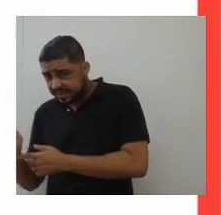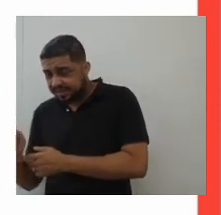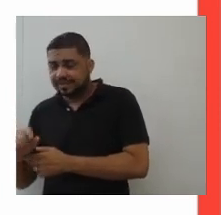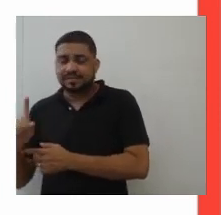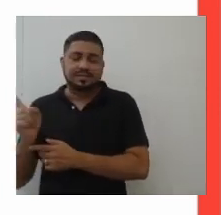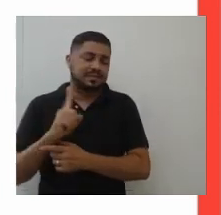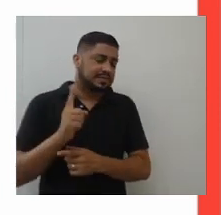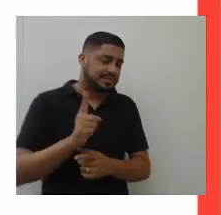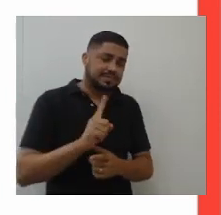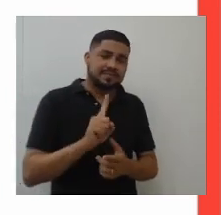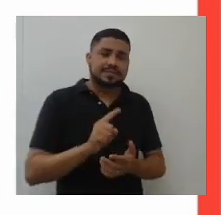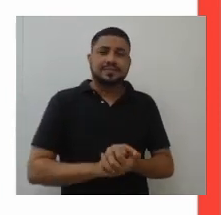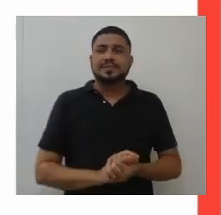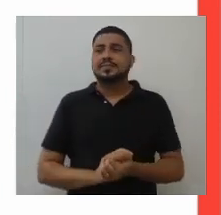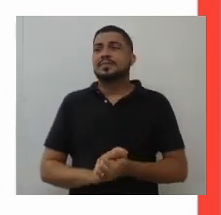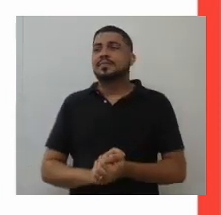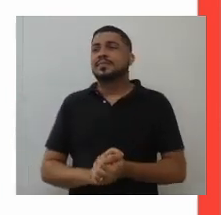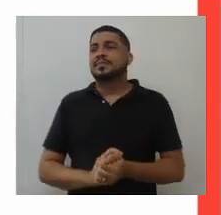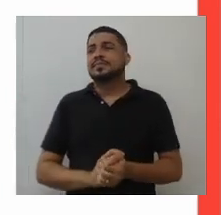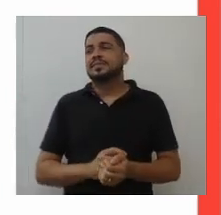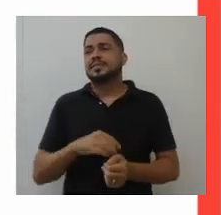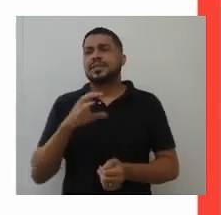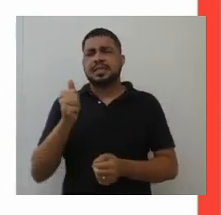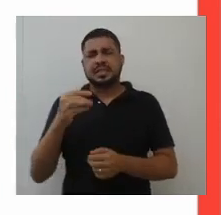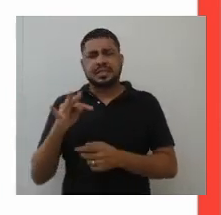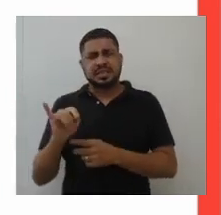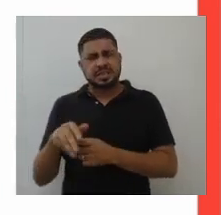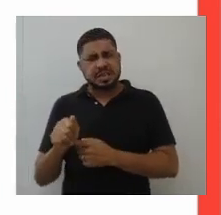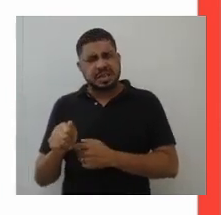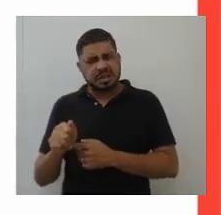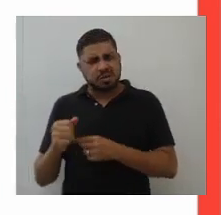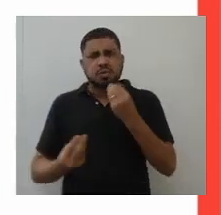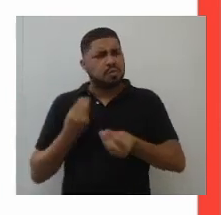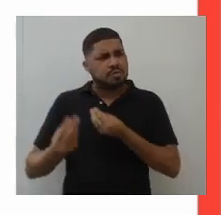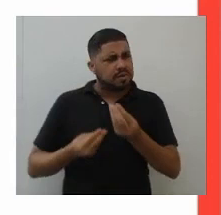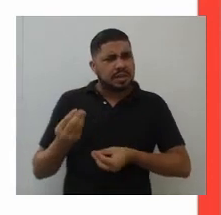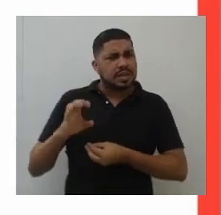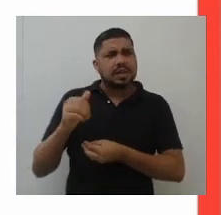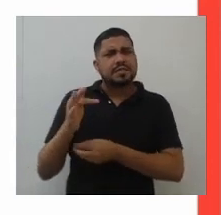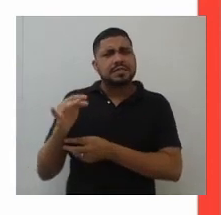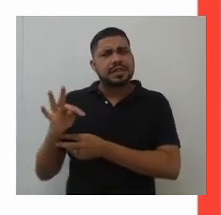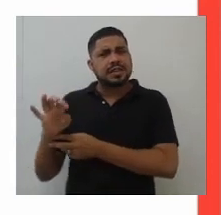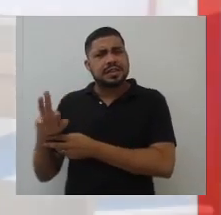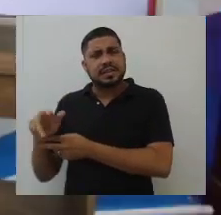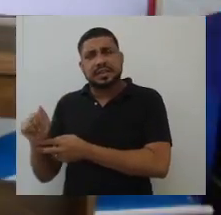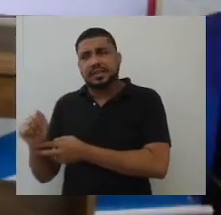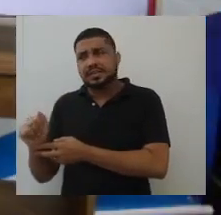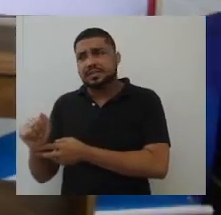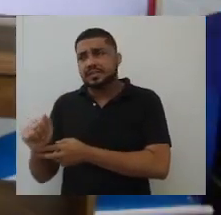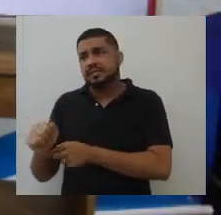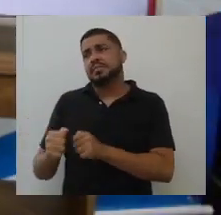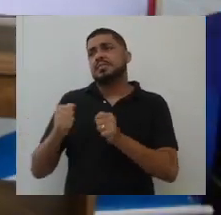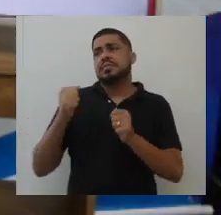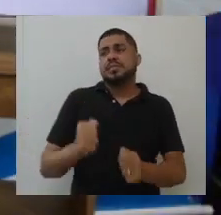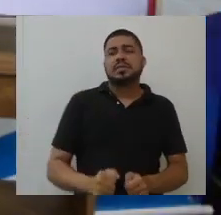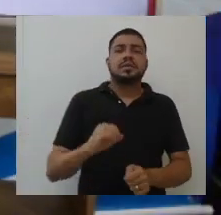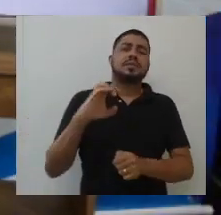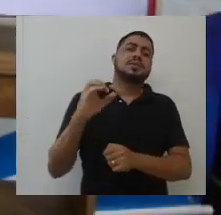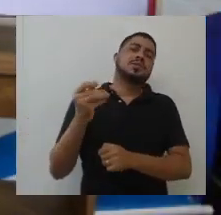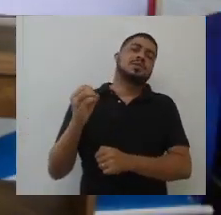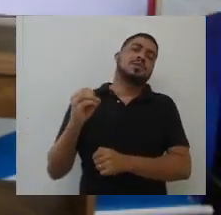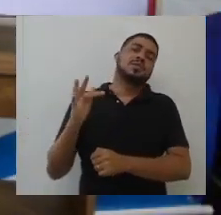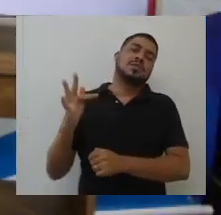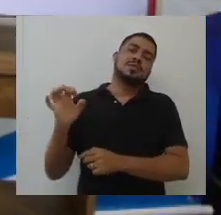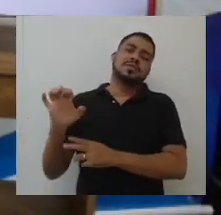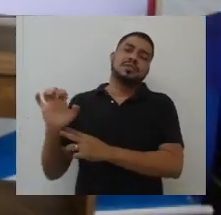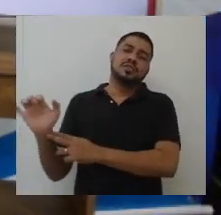Cafeteria vai ser cantina. E como é que seria cafeteria, Rafael? Cafeteria em inglês. Pode ser considerado como coffee